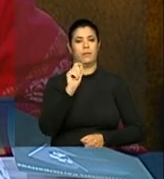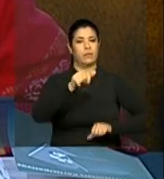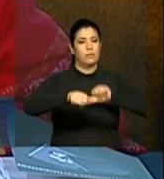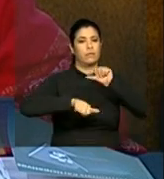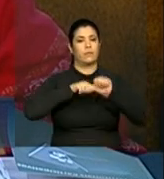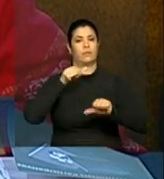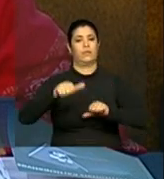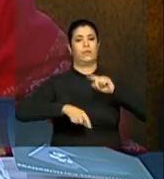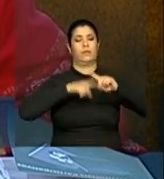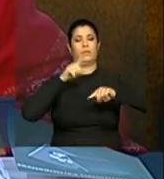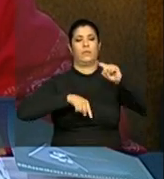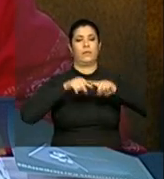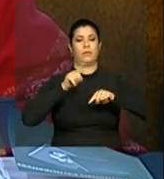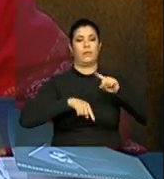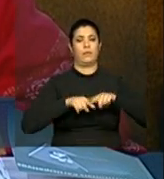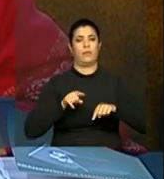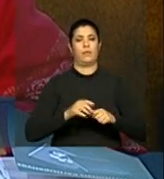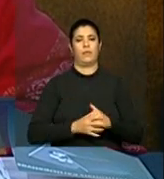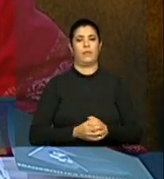reforma política.